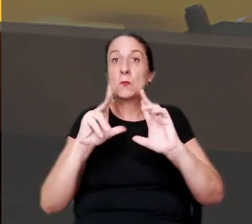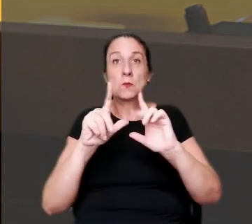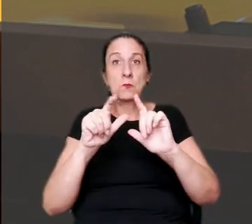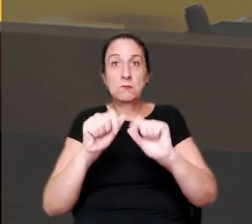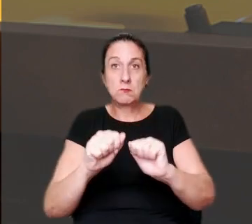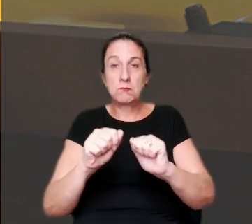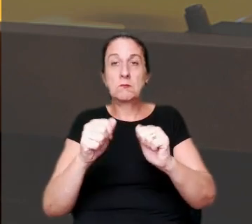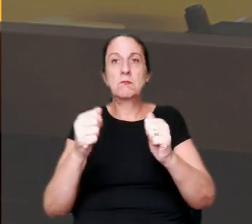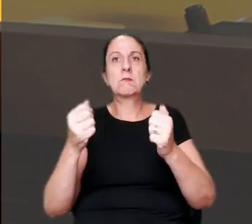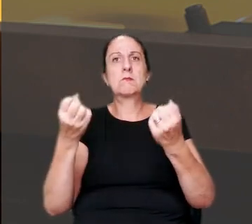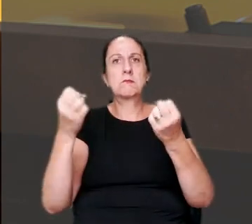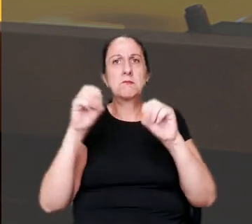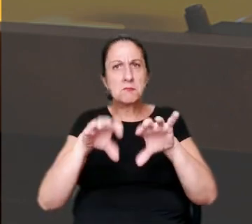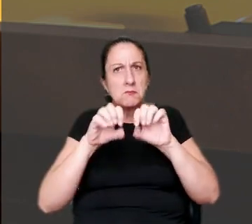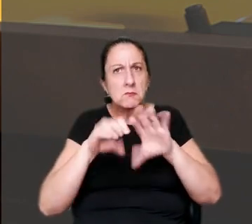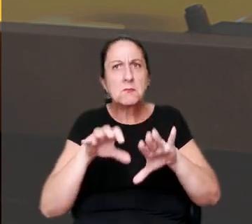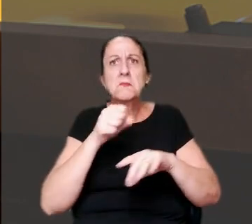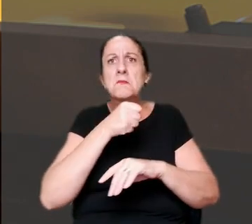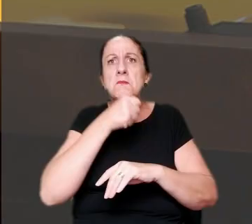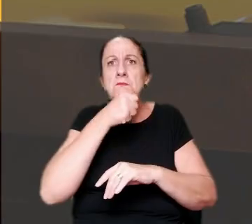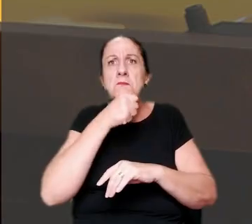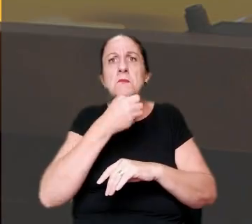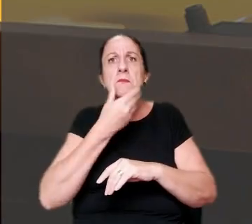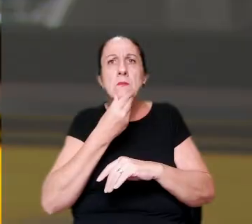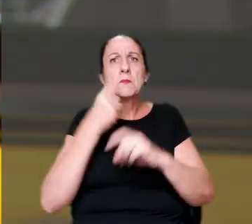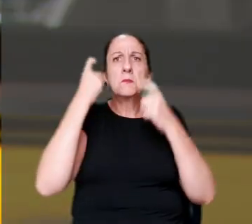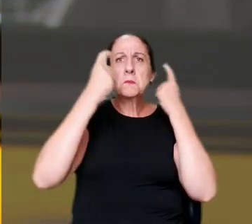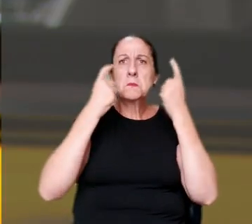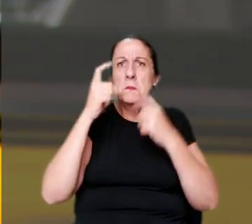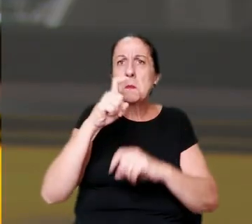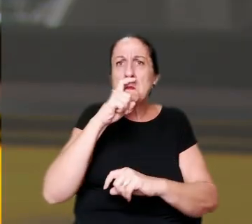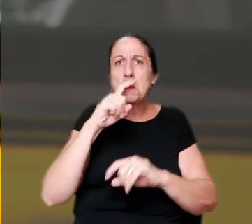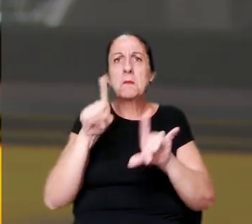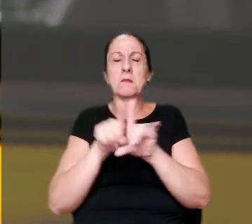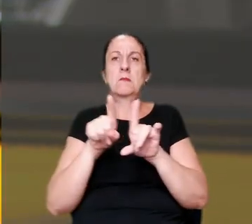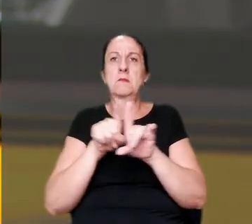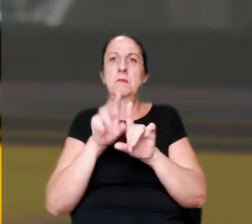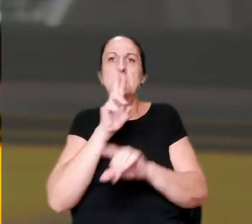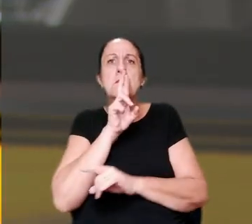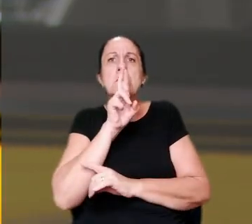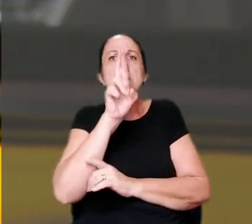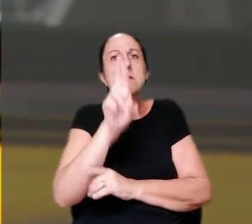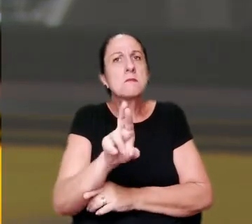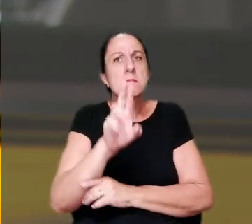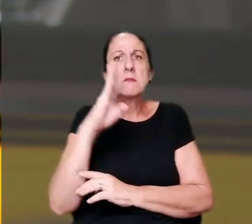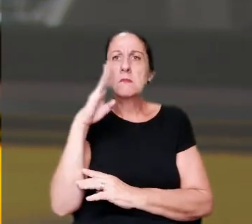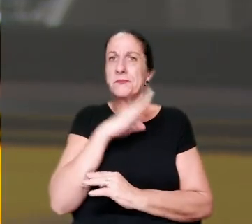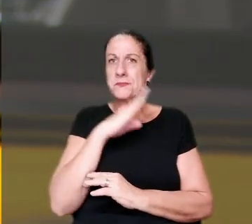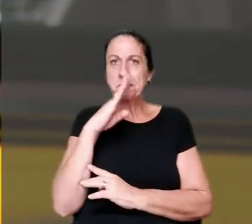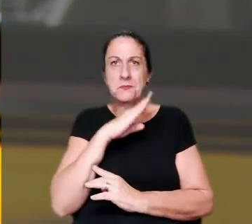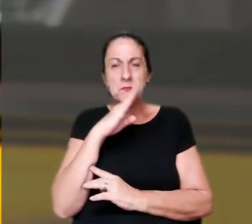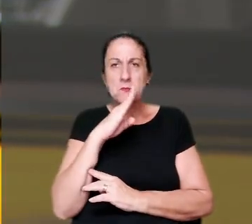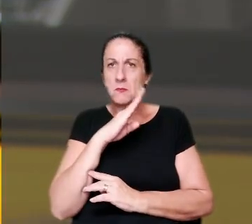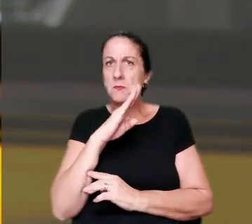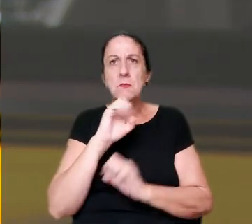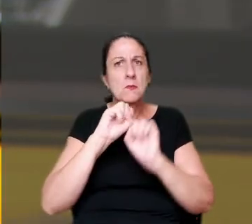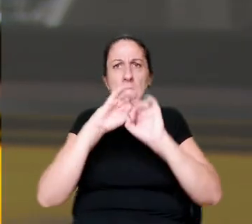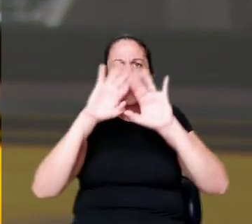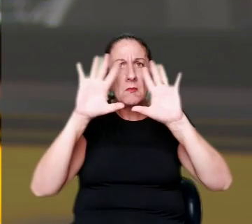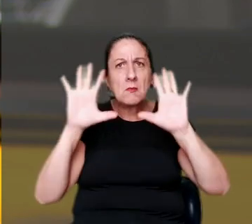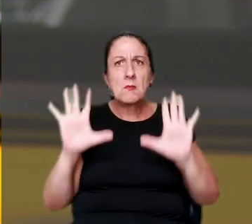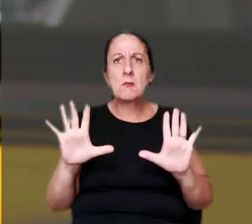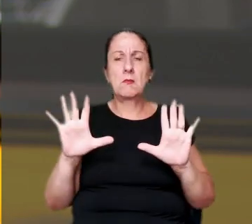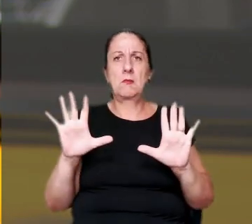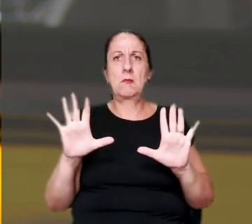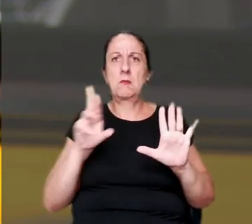éramos todos instruídos desde cedo. Meu avô era muito preocupado com isso, meu pai também, a responder imediatamente, a botar as